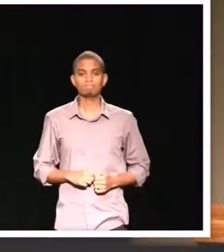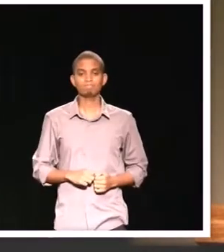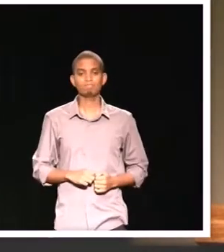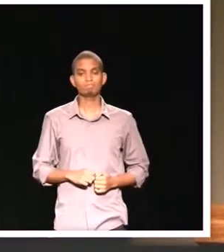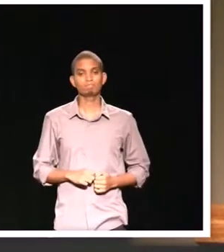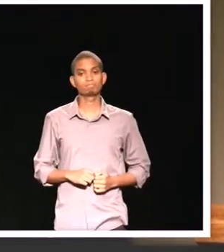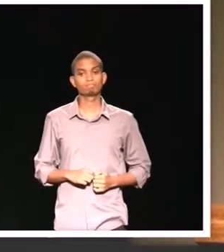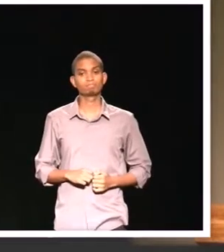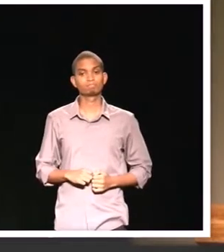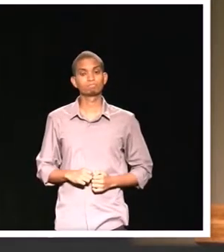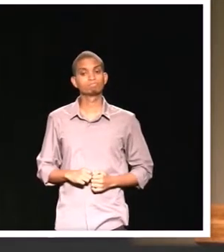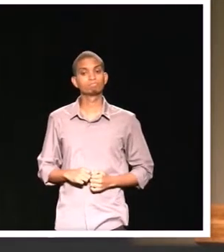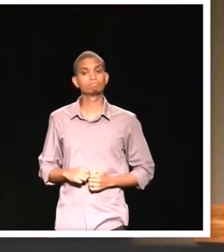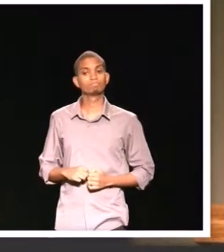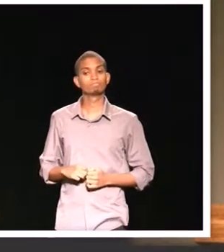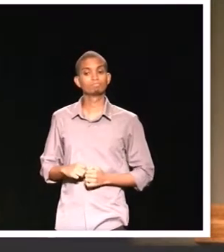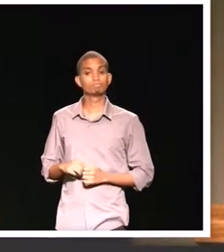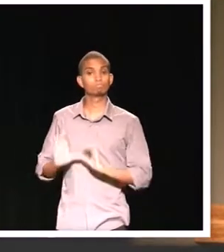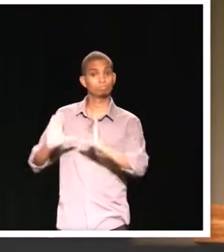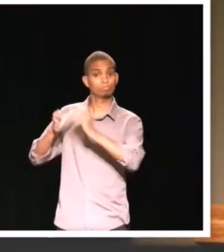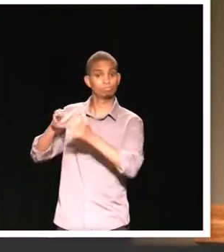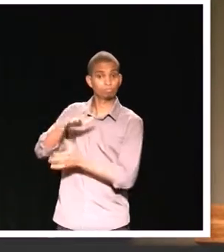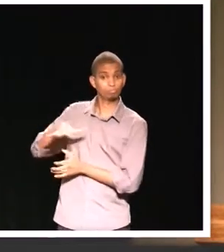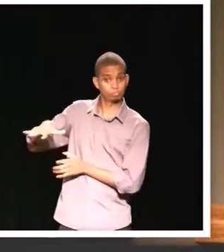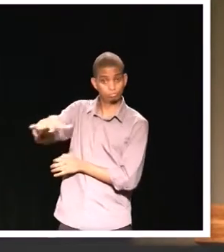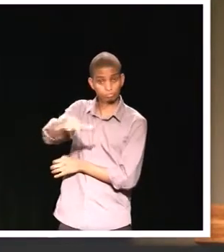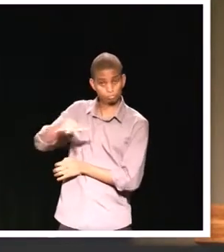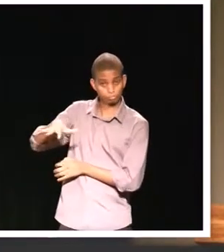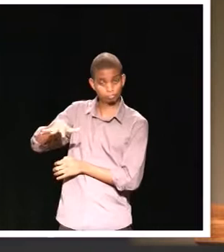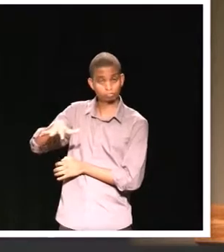e estão sujeitos